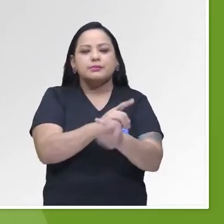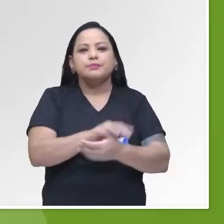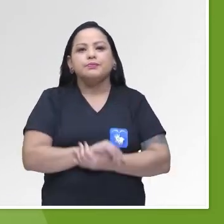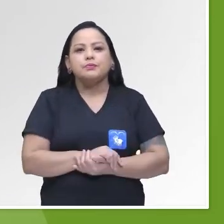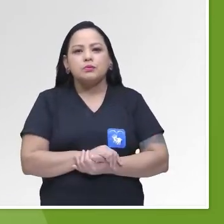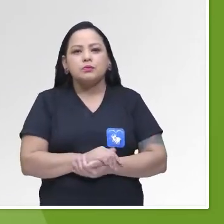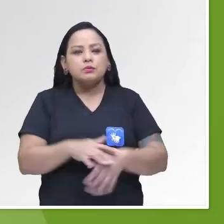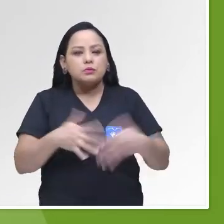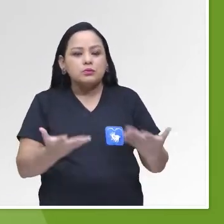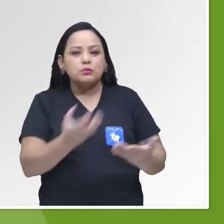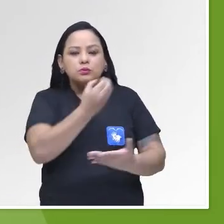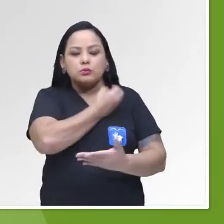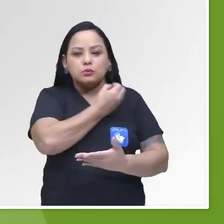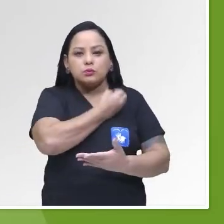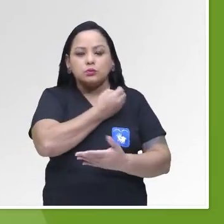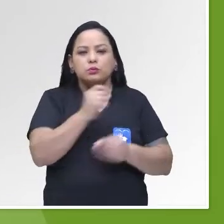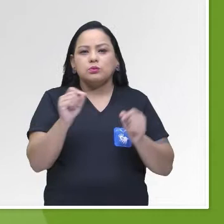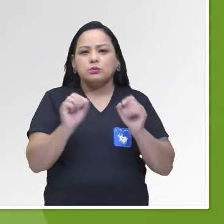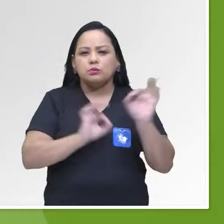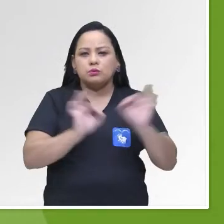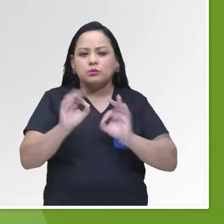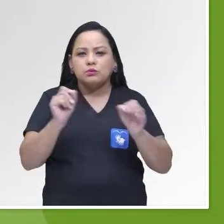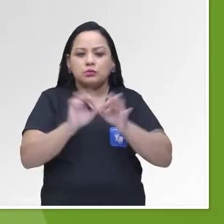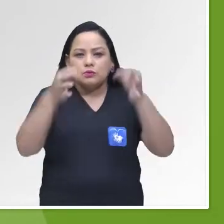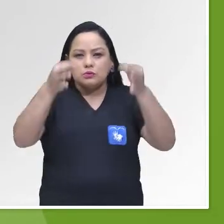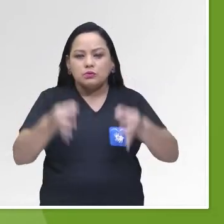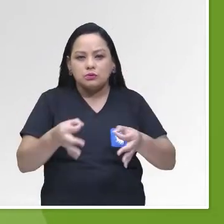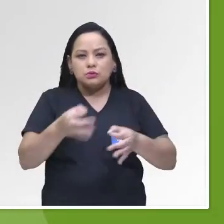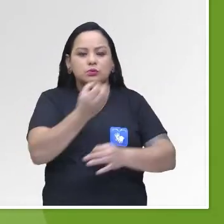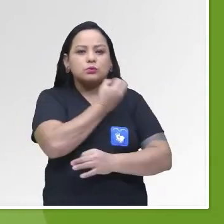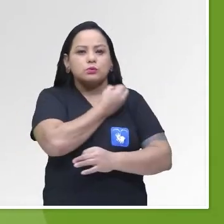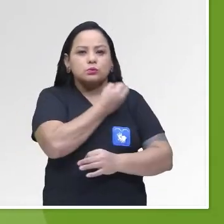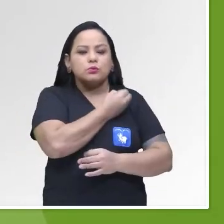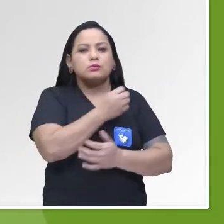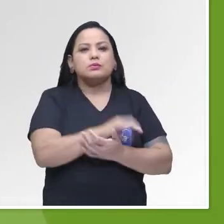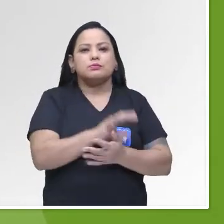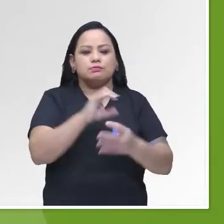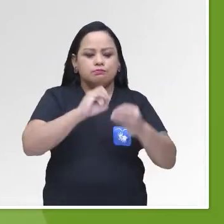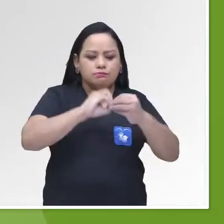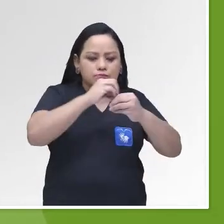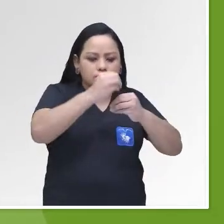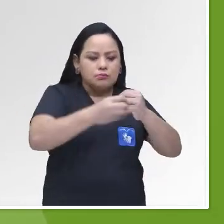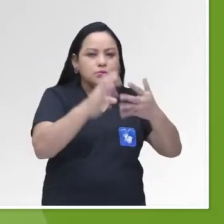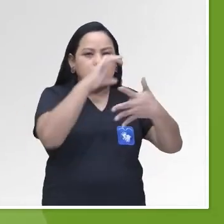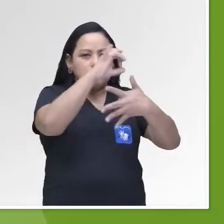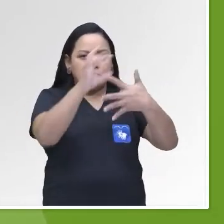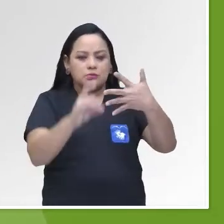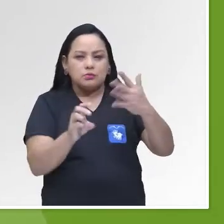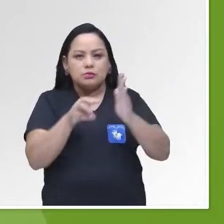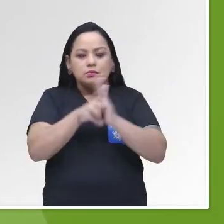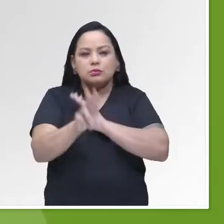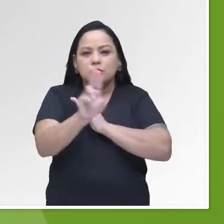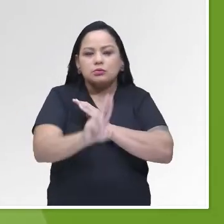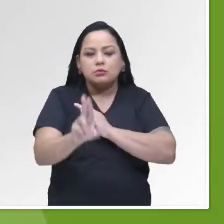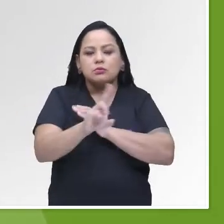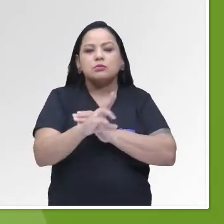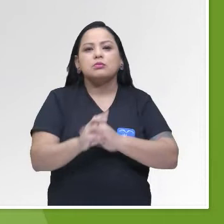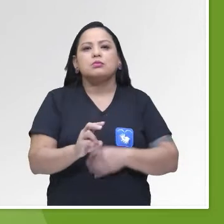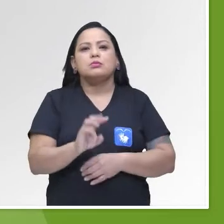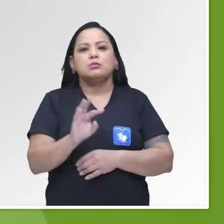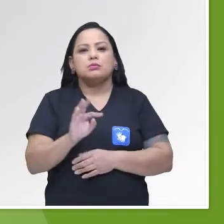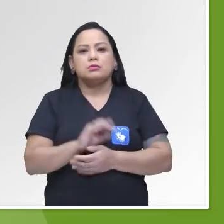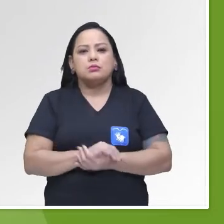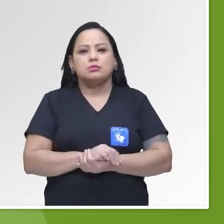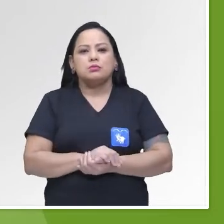fazer isso, para fazer esse acerto dos coeficientes, nós vamos usar um método chamado do método